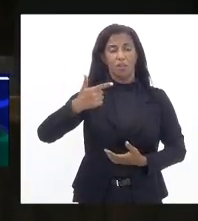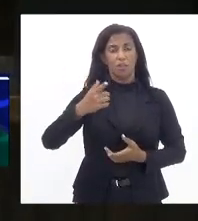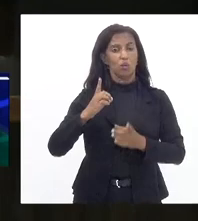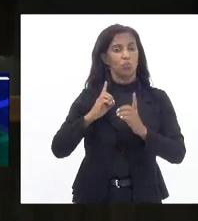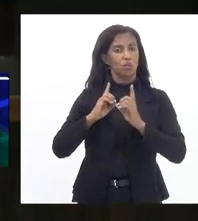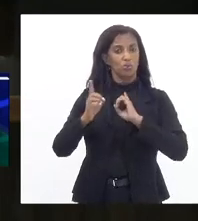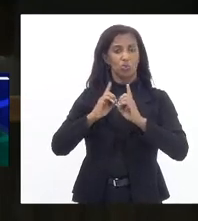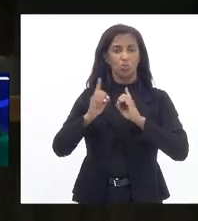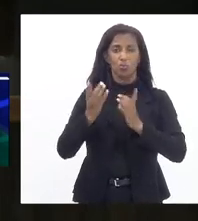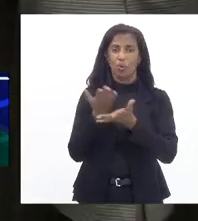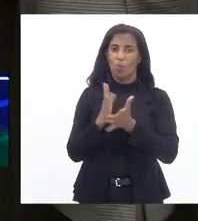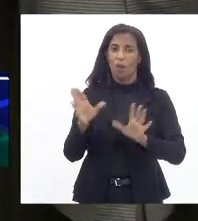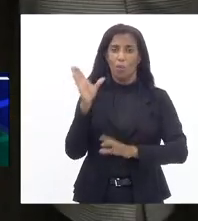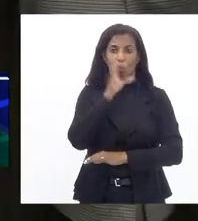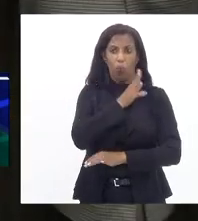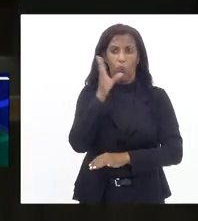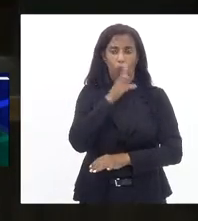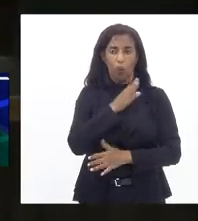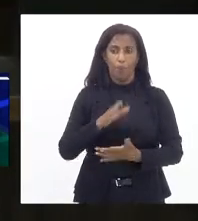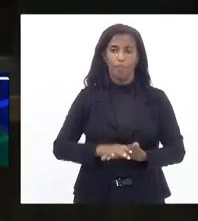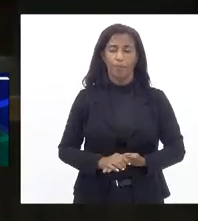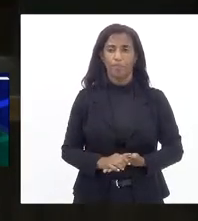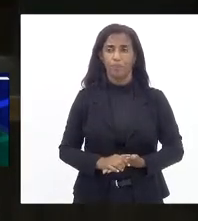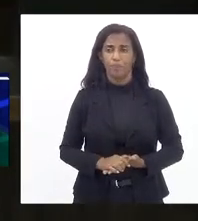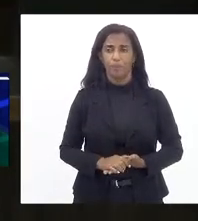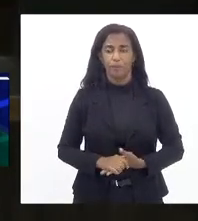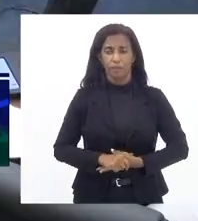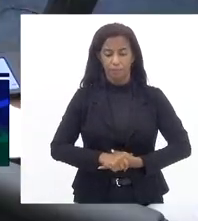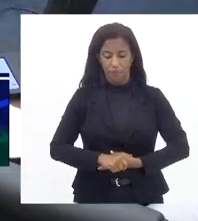não acaba, não é urgência. Senhor presidente. Deixa eu terminar.